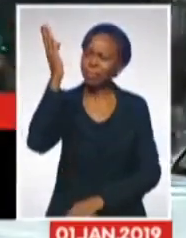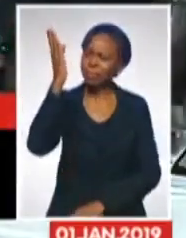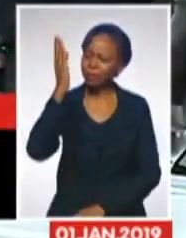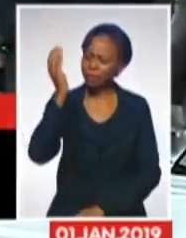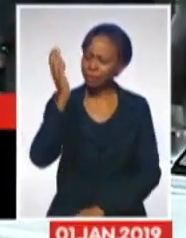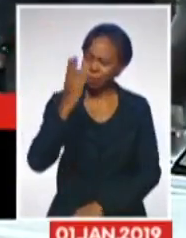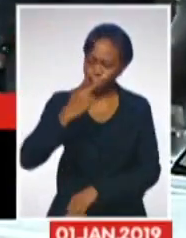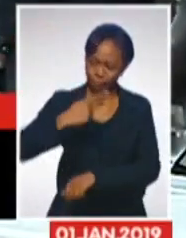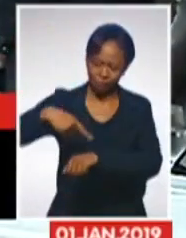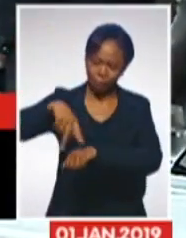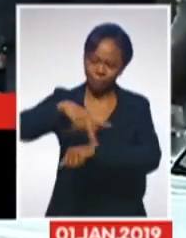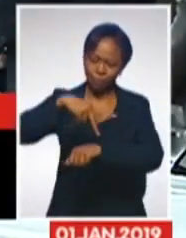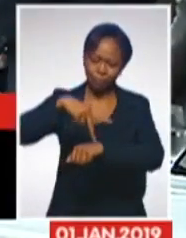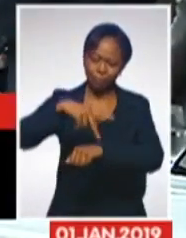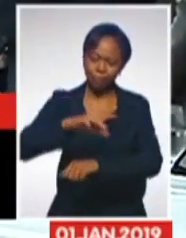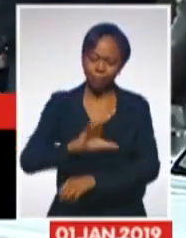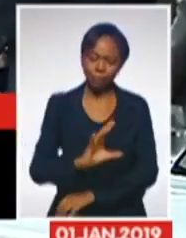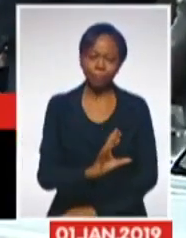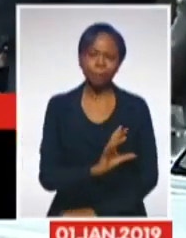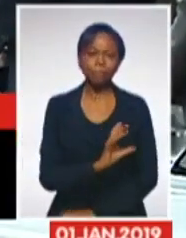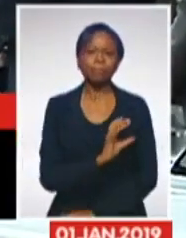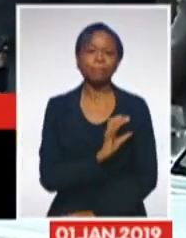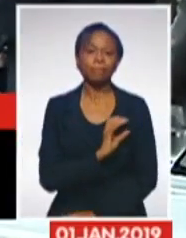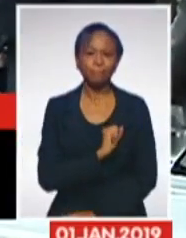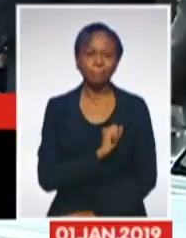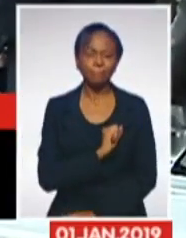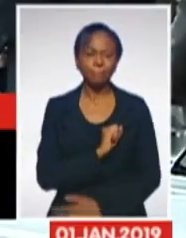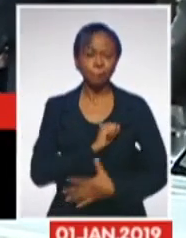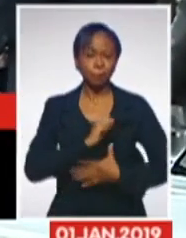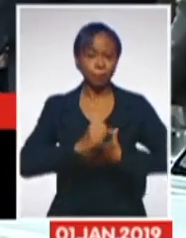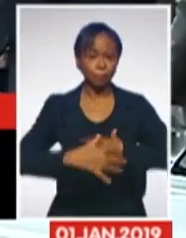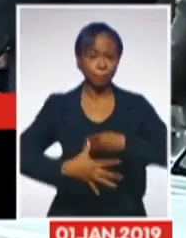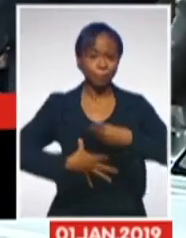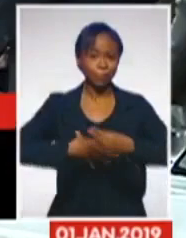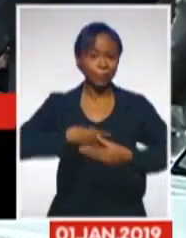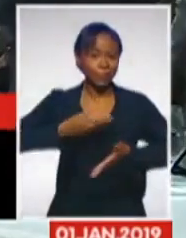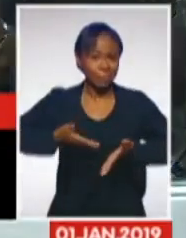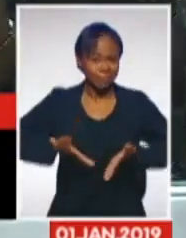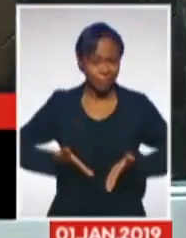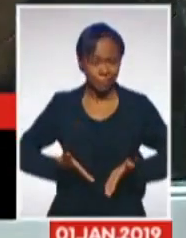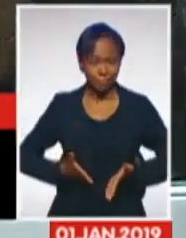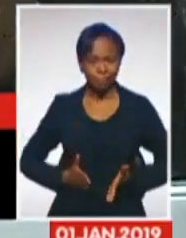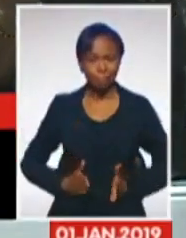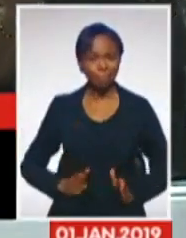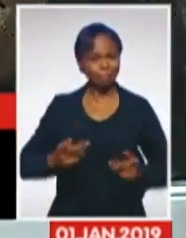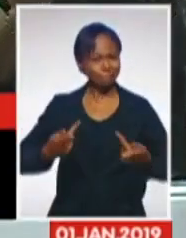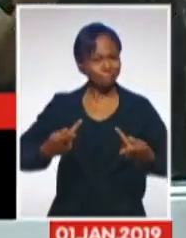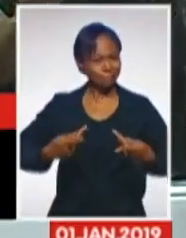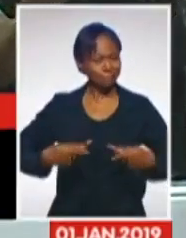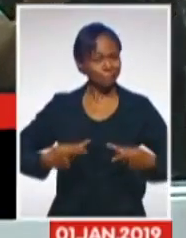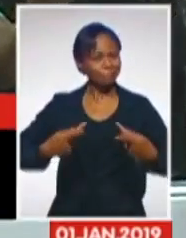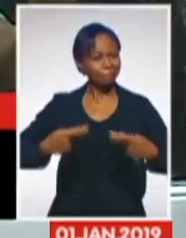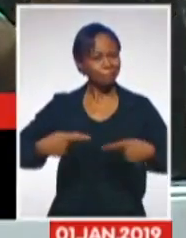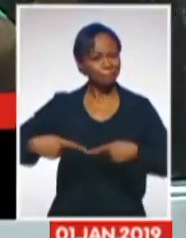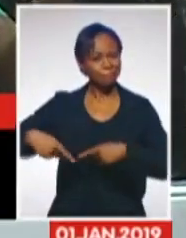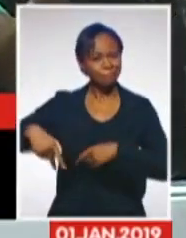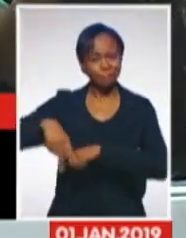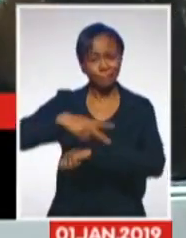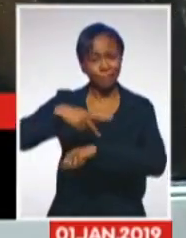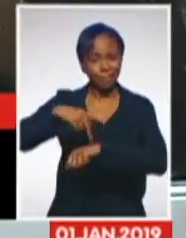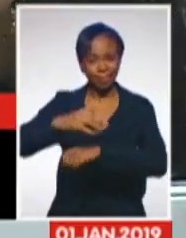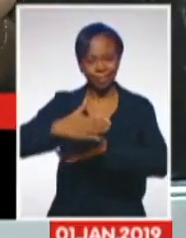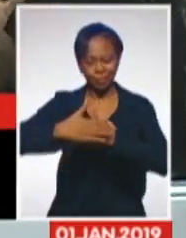Brasil, ó pátria amada. Dos filhos deste solo és mãe